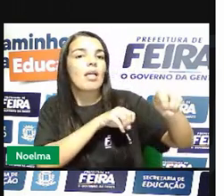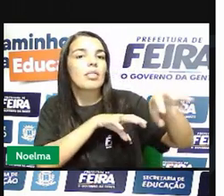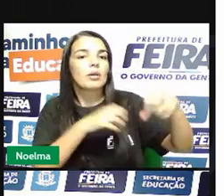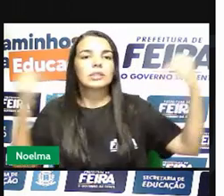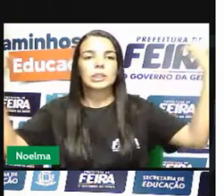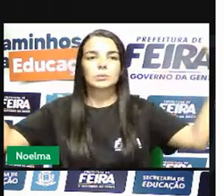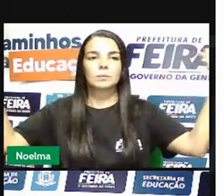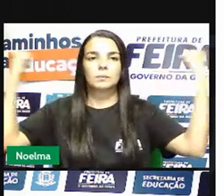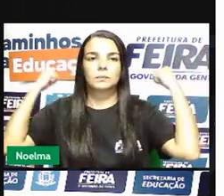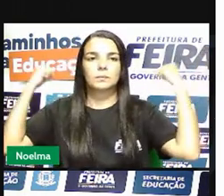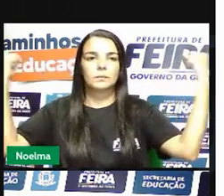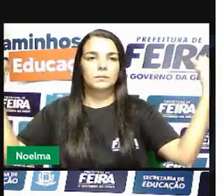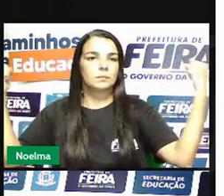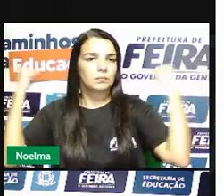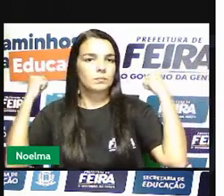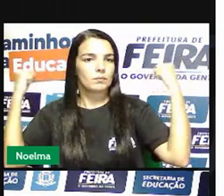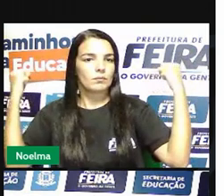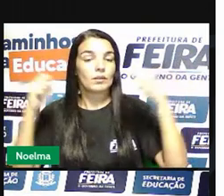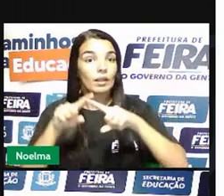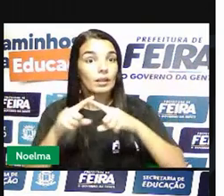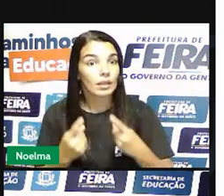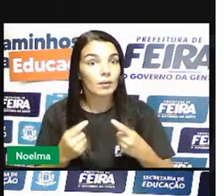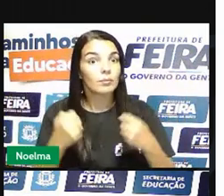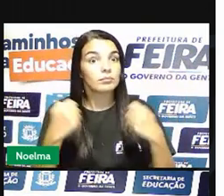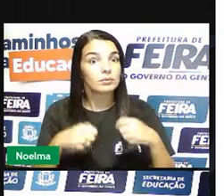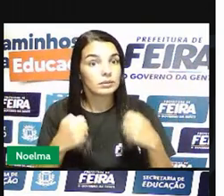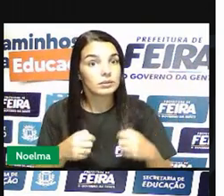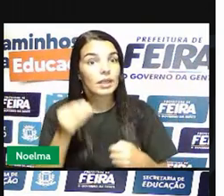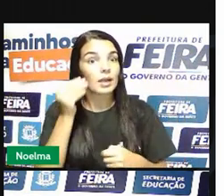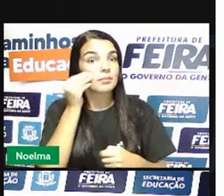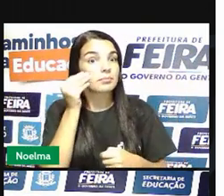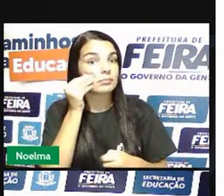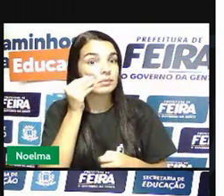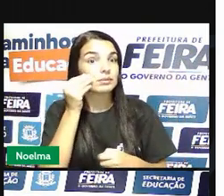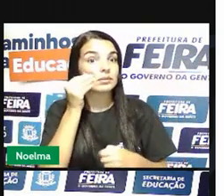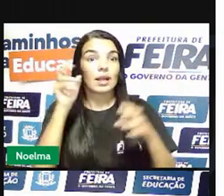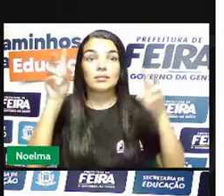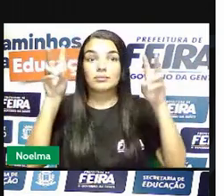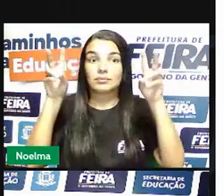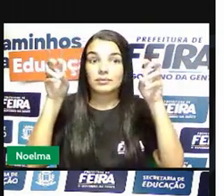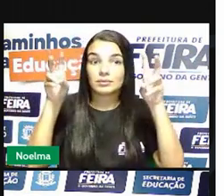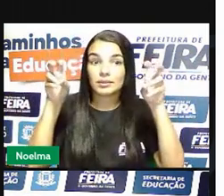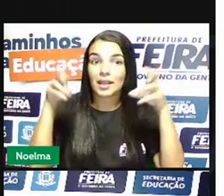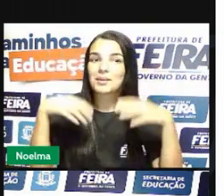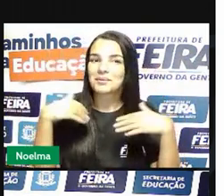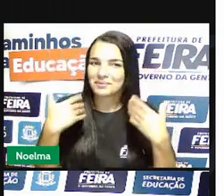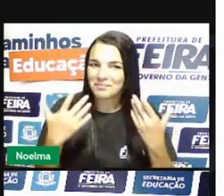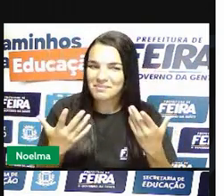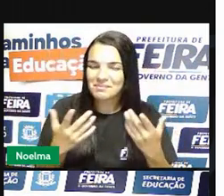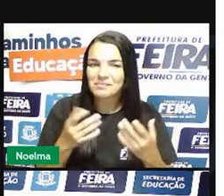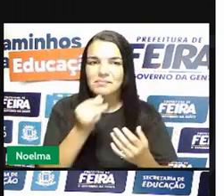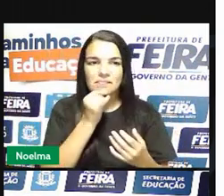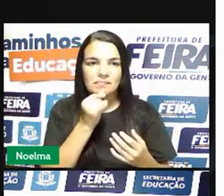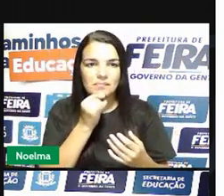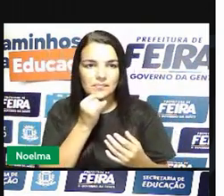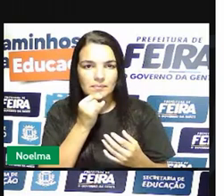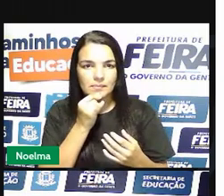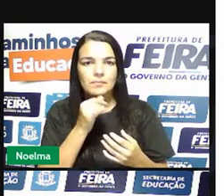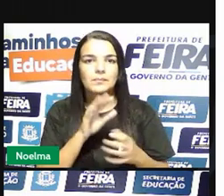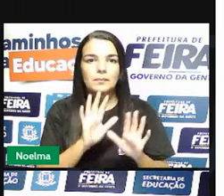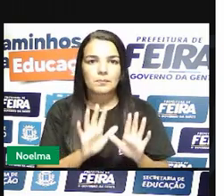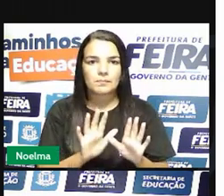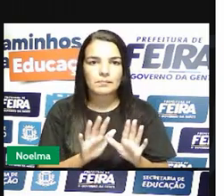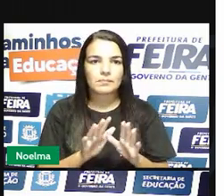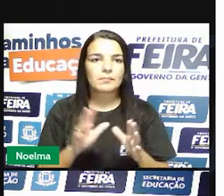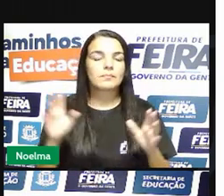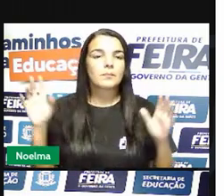gente tem que começar já apresentando o tema. A educação física está presente no cotidiano das crianças.